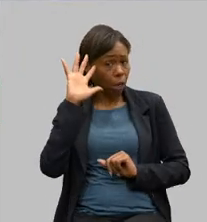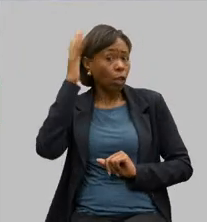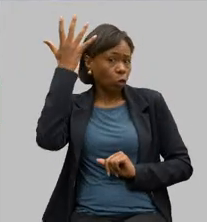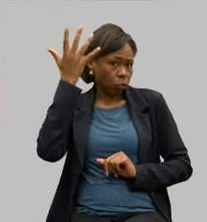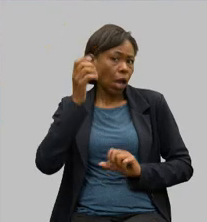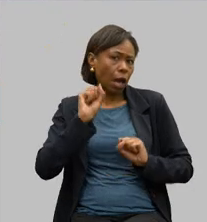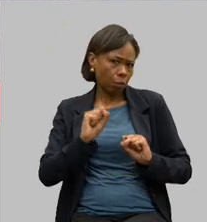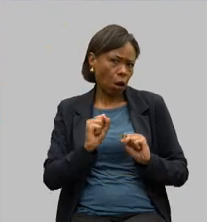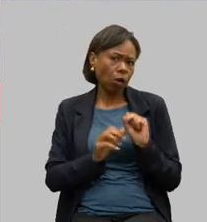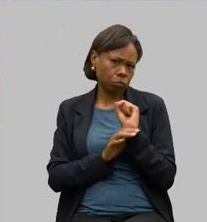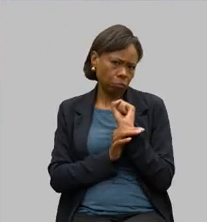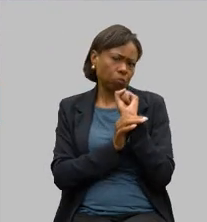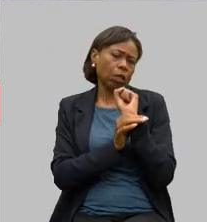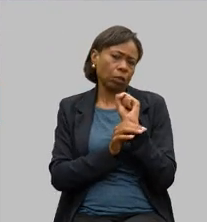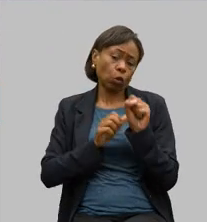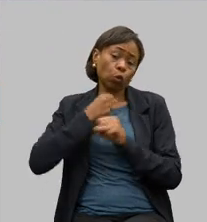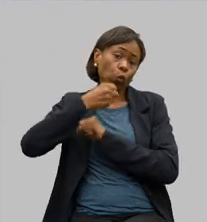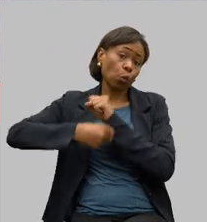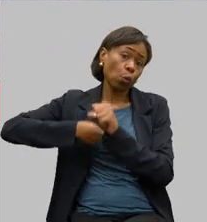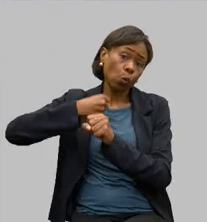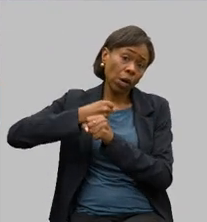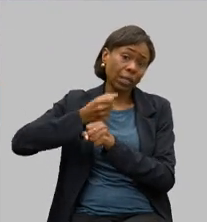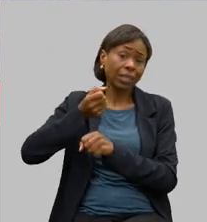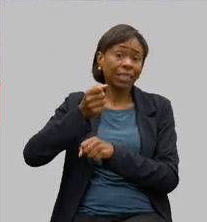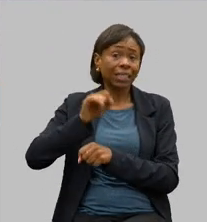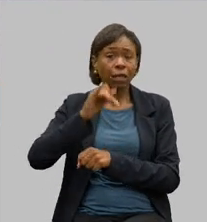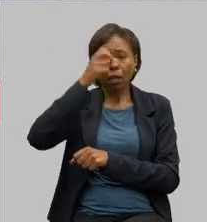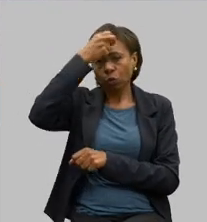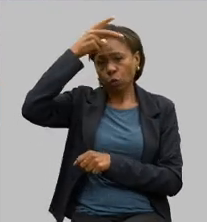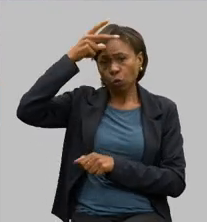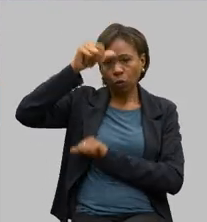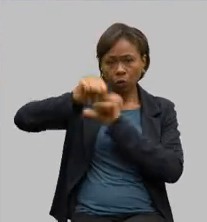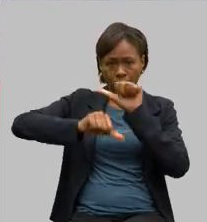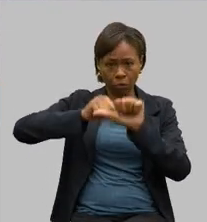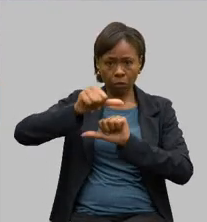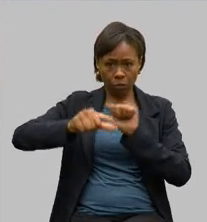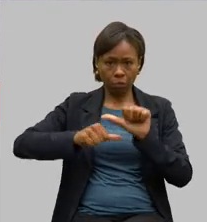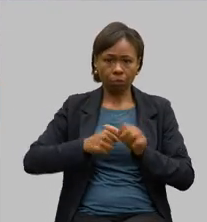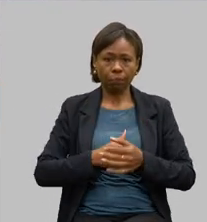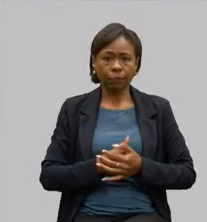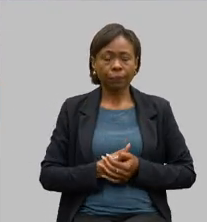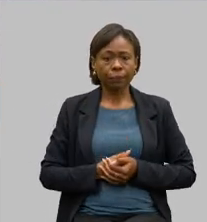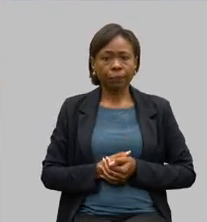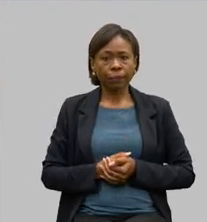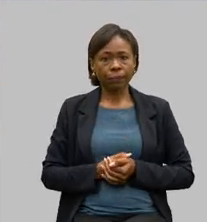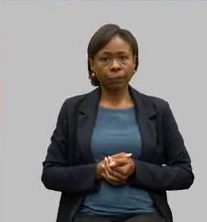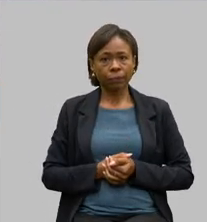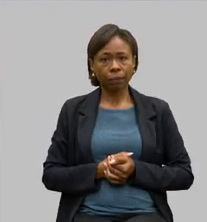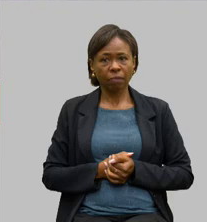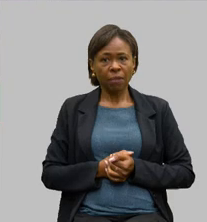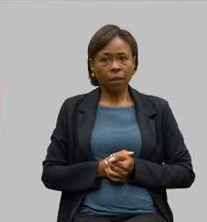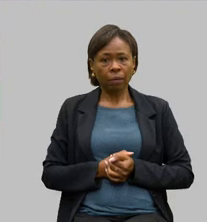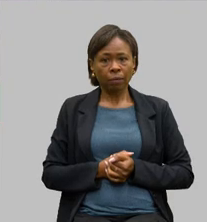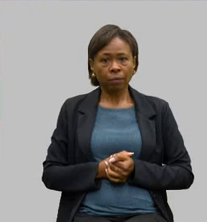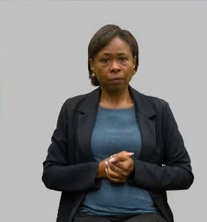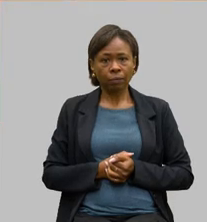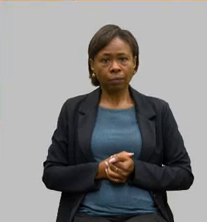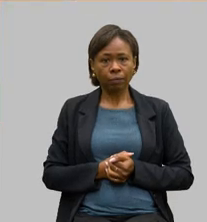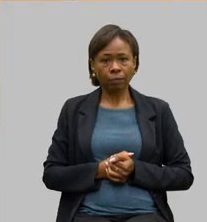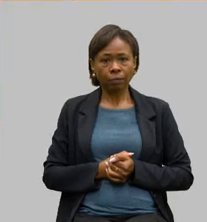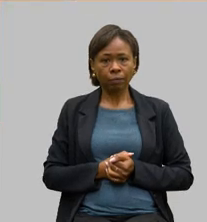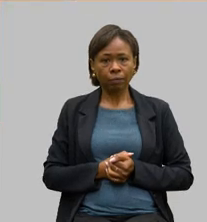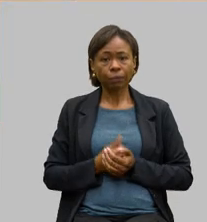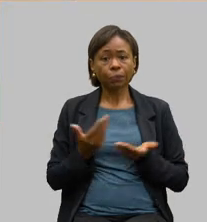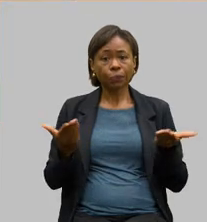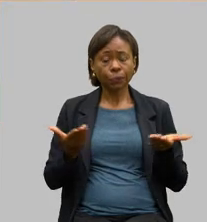instabilidade aí na gestão de mudança política Obrigado Macaé satisfeito vou passar a